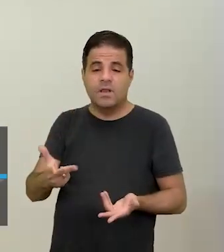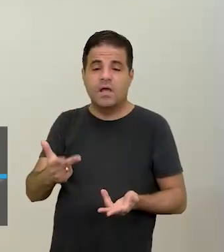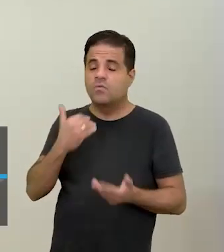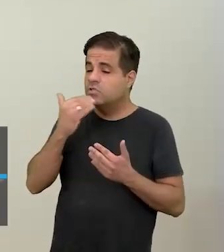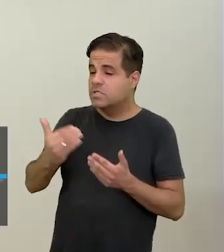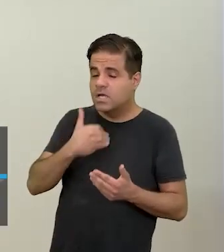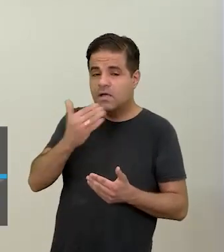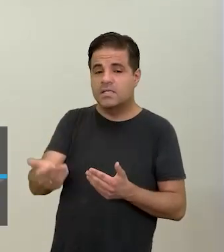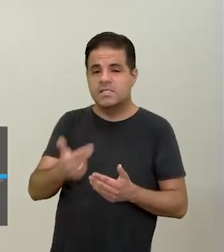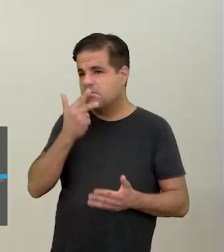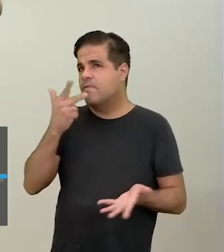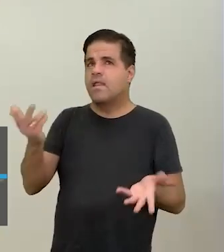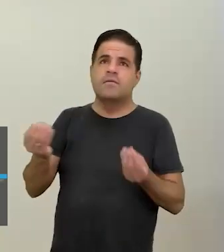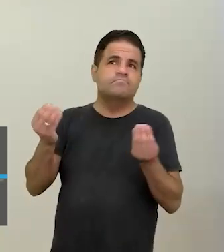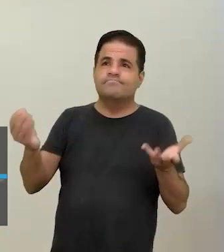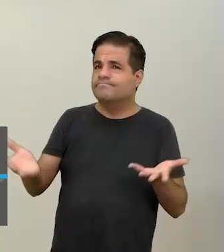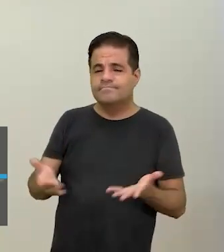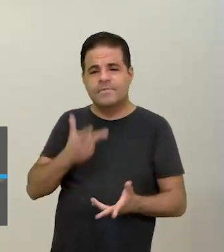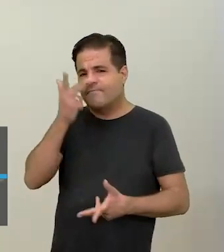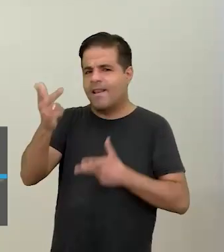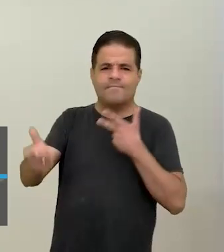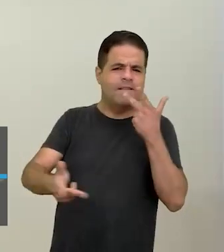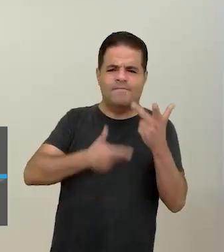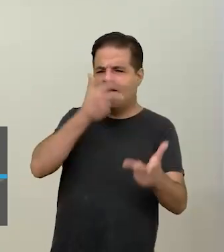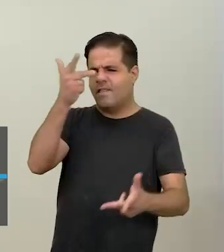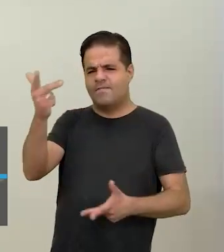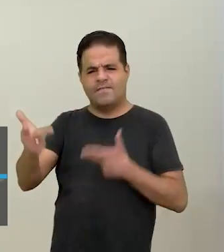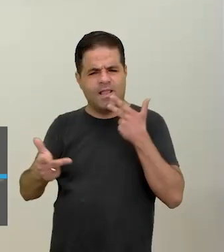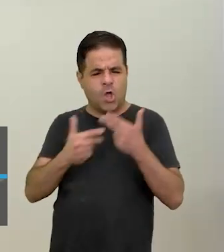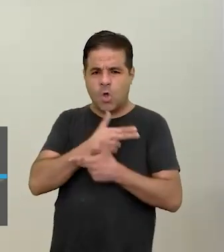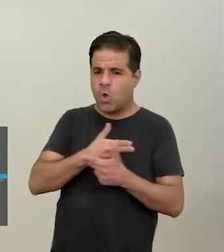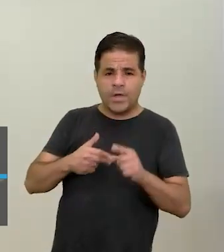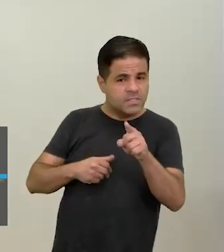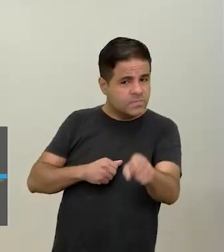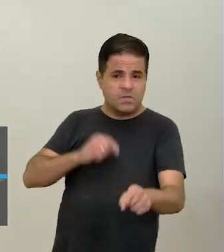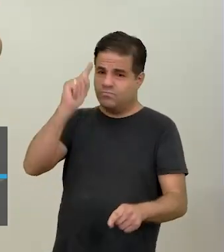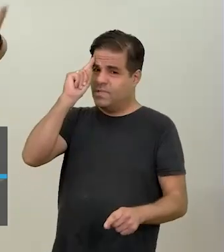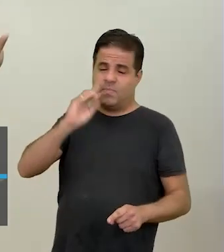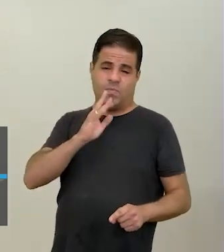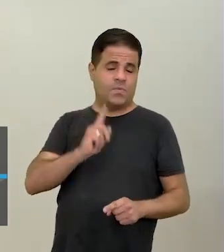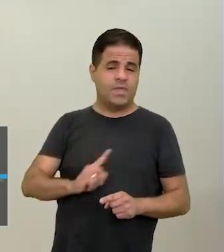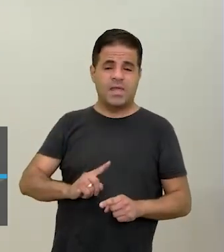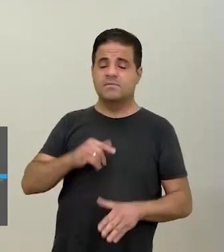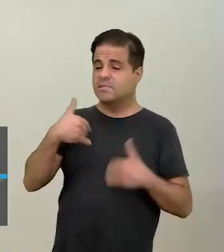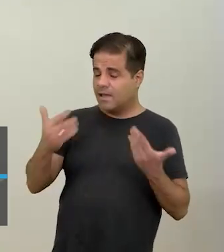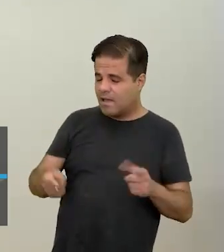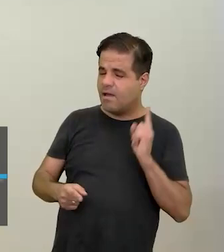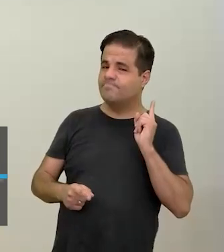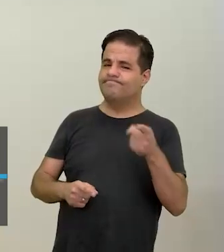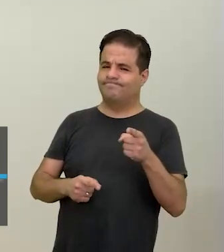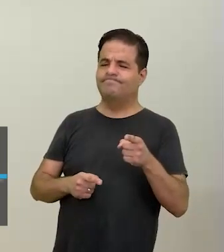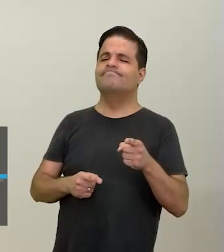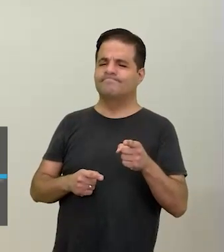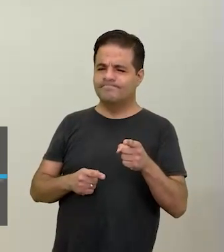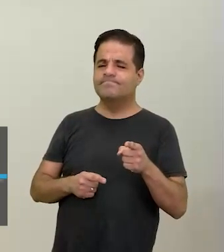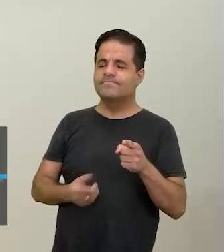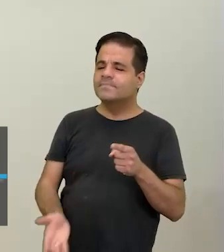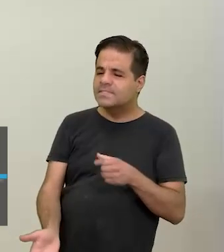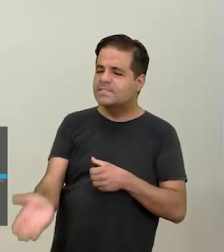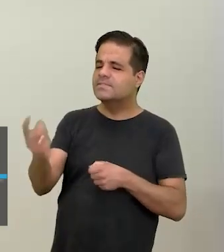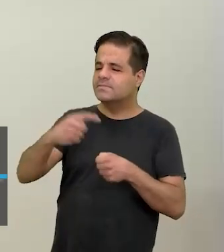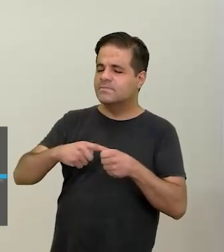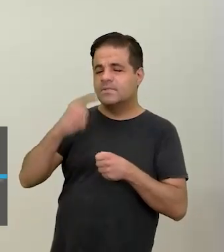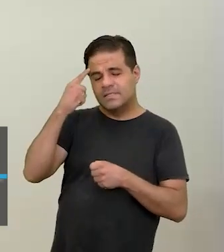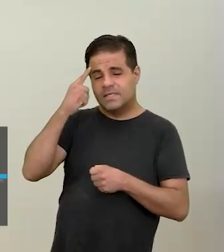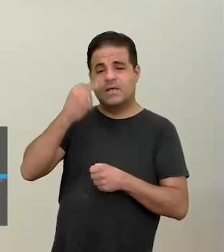você começar a chutar coisas, falar sobre coisas que você não sabe, porque muitas vezes é aí que a gente volta no senso comum